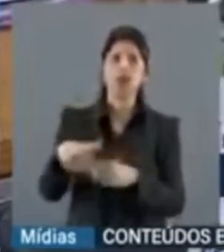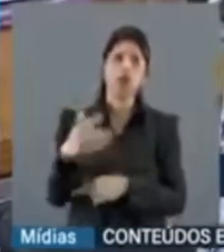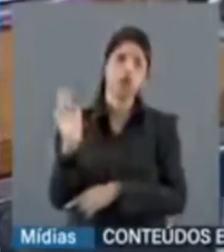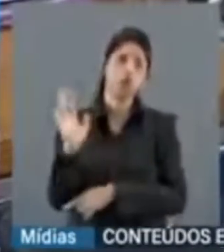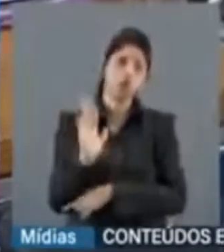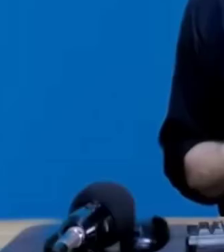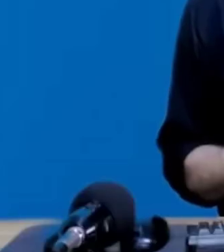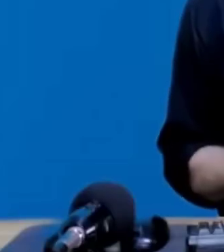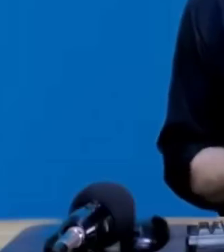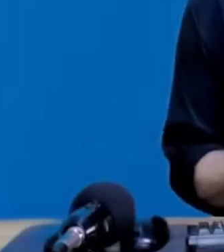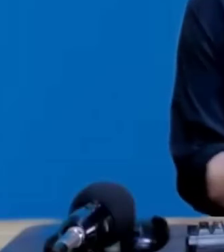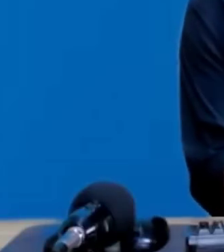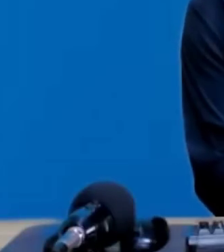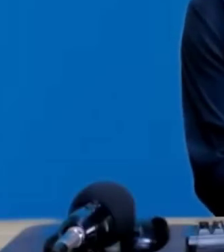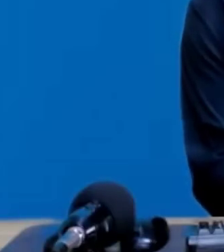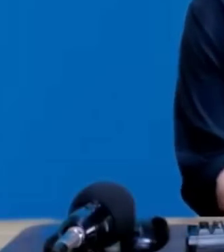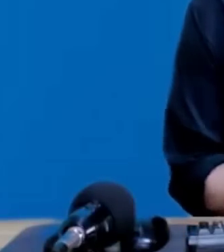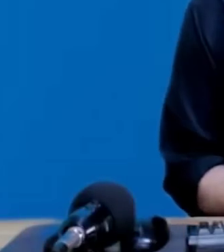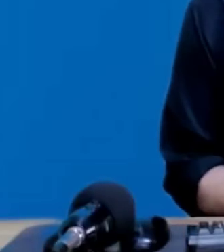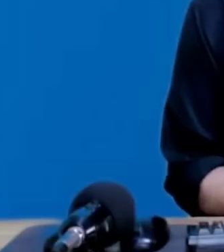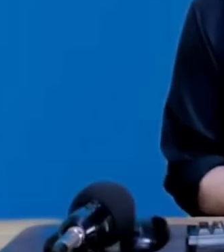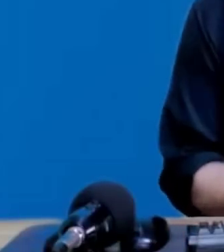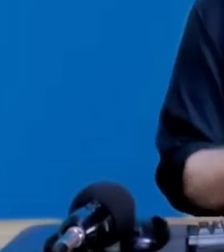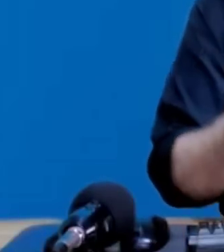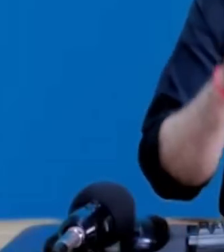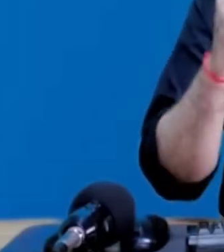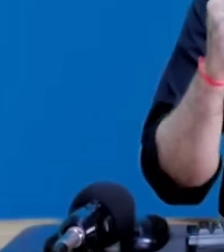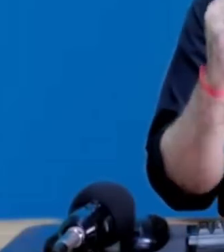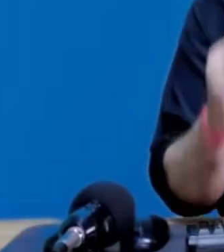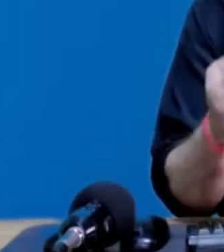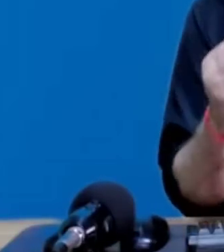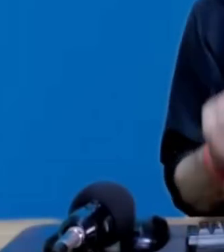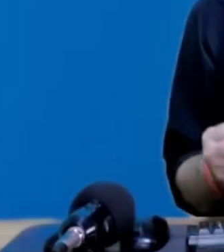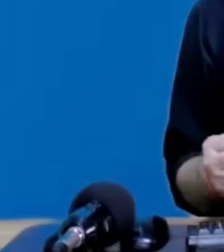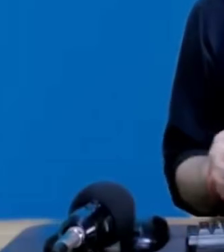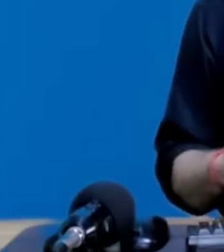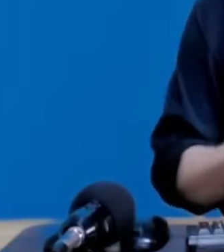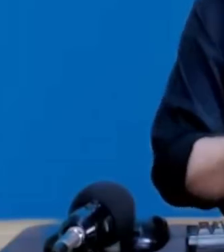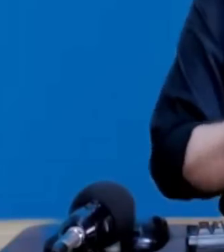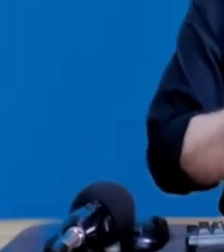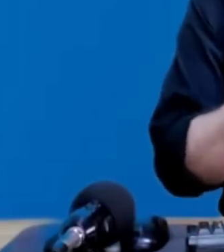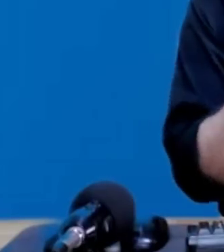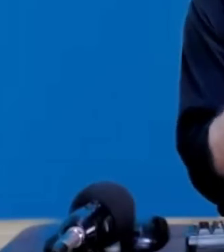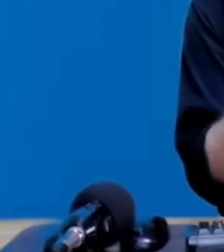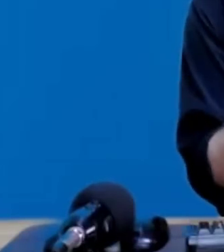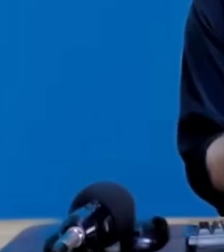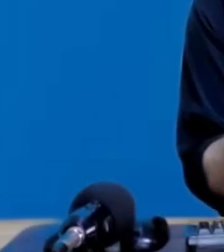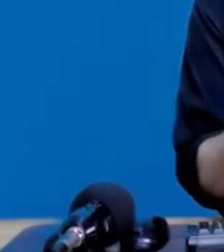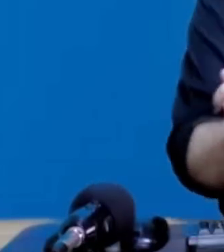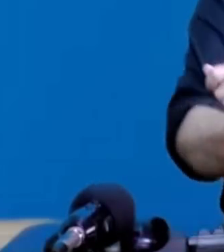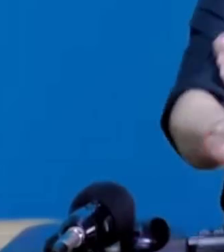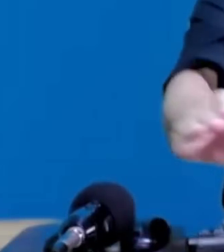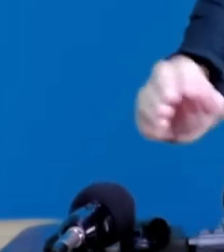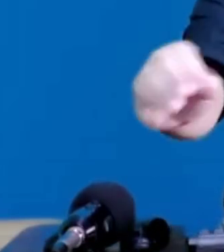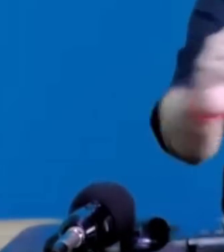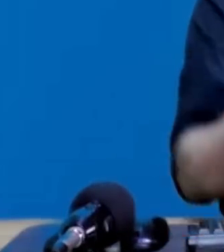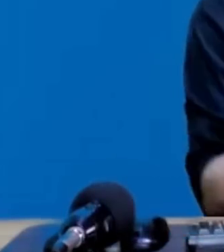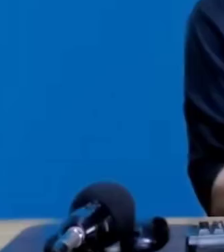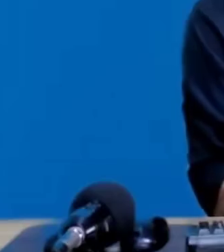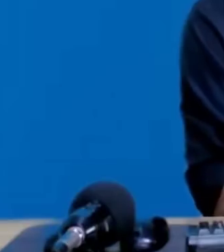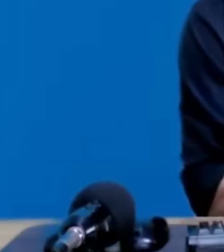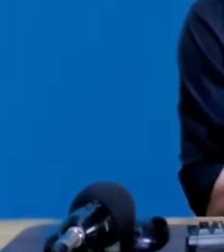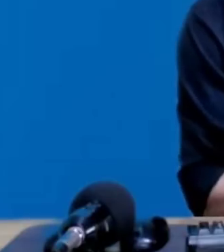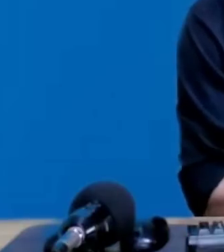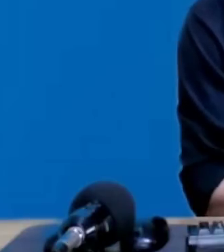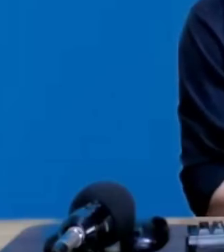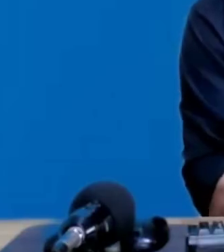Obrigada, presidente. Bem, pessoal, como vocês acabaram de ver aí, uma denúncia gravíssima. Tem muita gente que não está dando importância a isso, mas